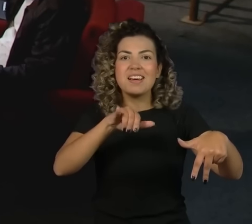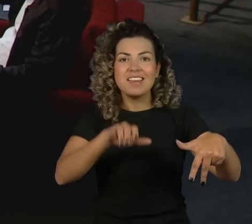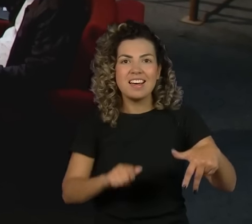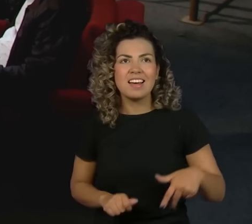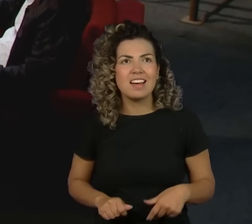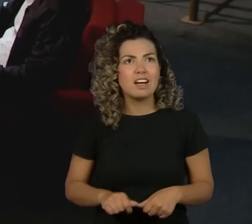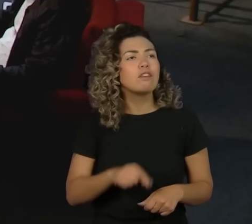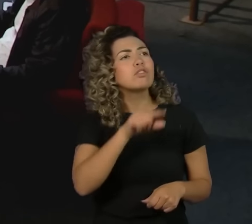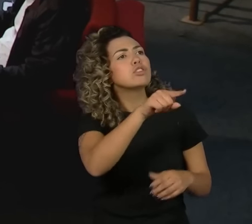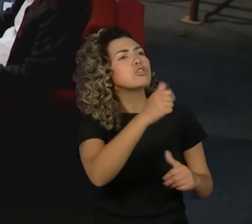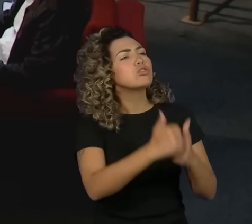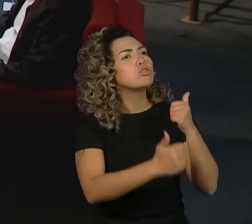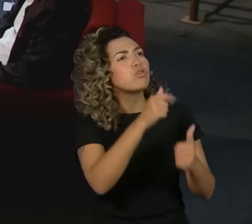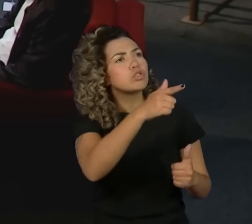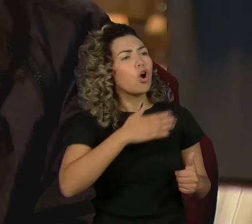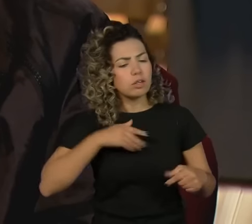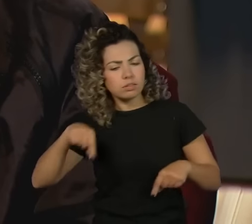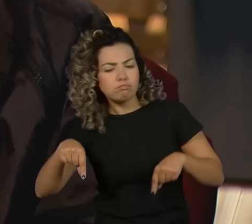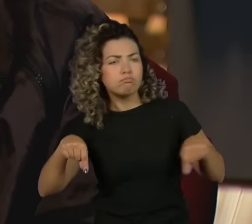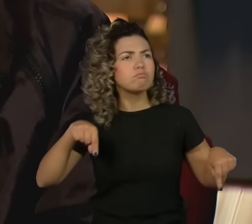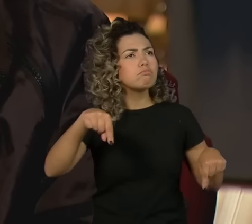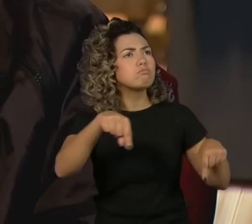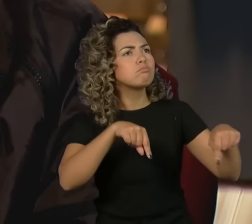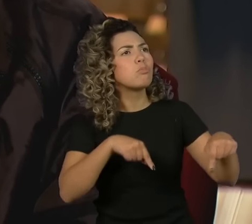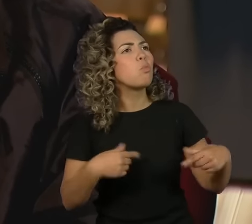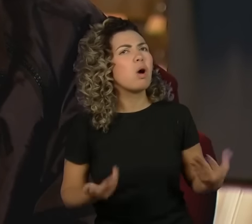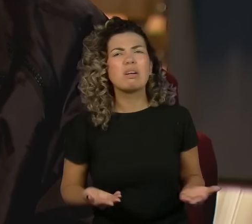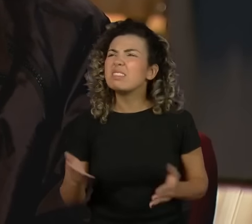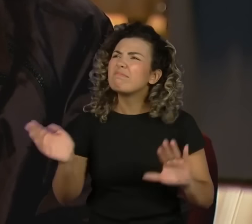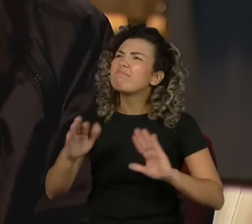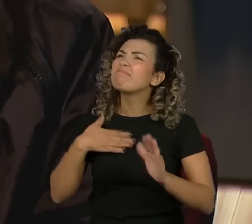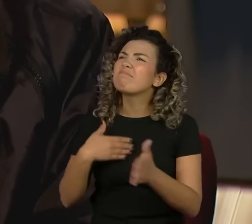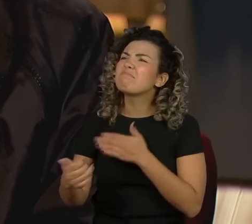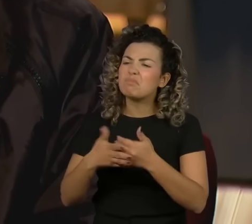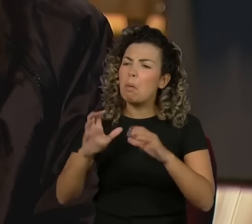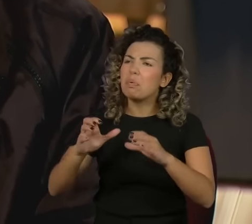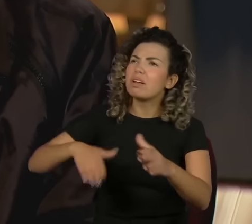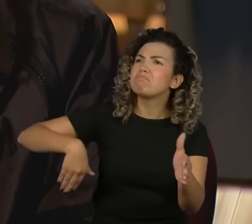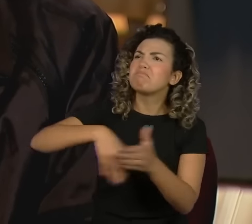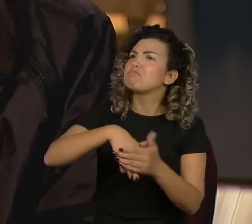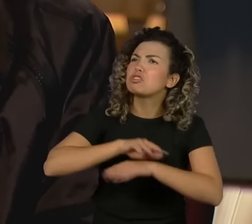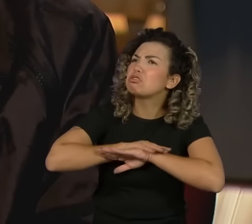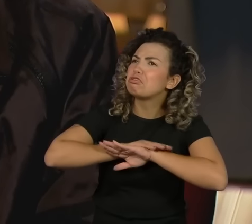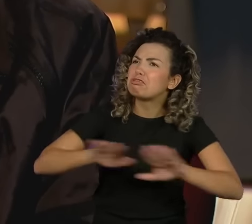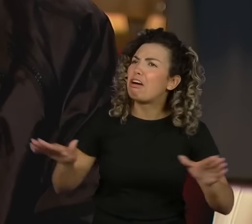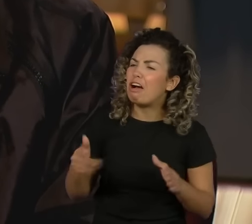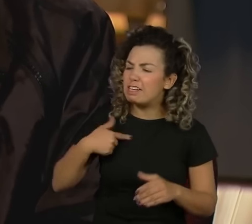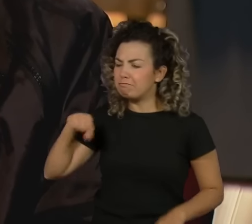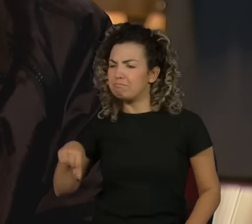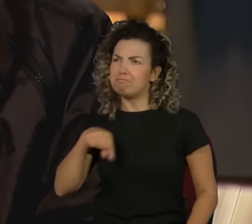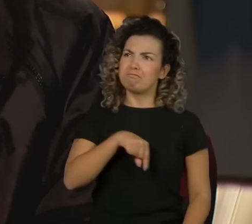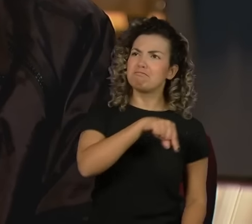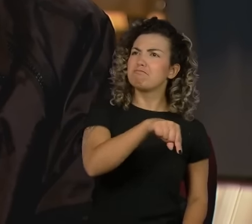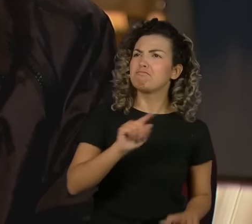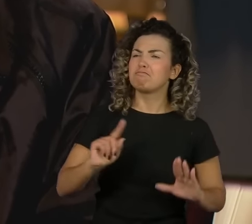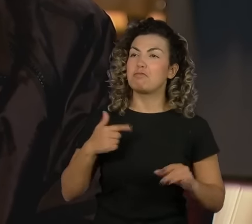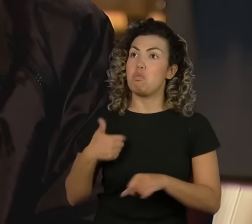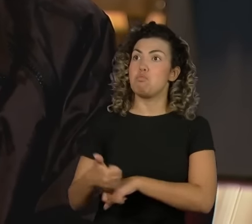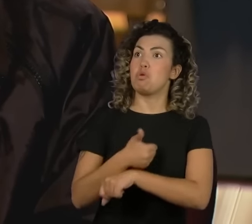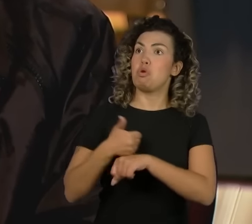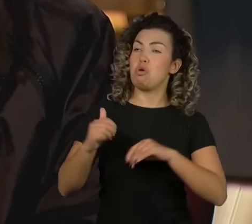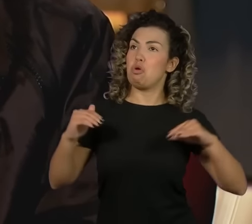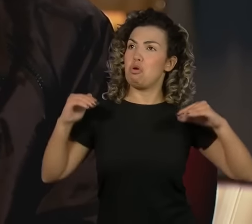em que posição? Você chutava a bola. Eu chutava a bola. Eu nunca fui um craque, entendeu?